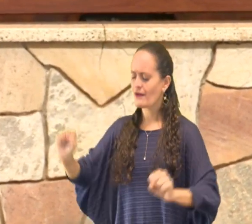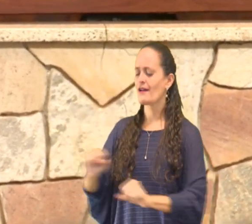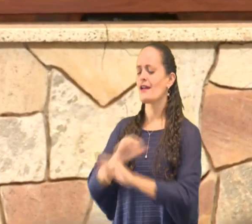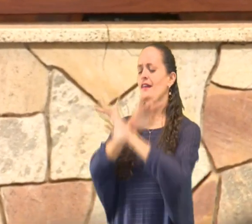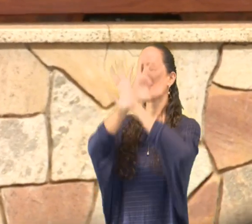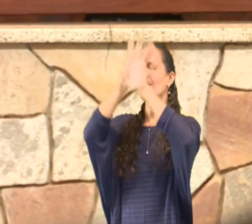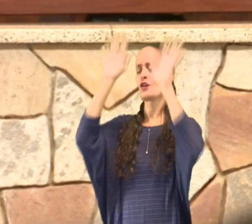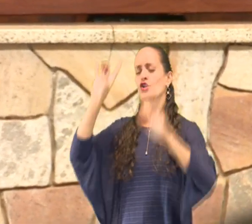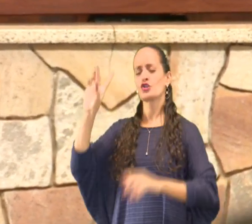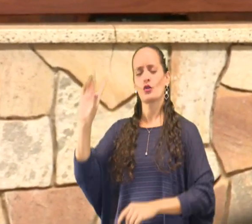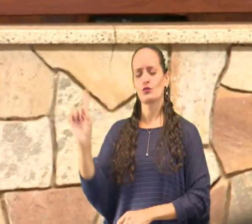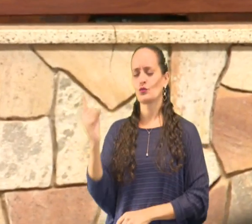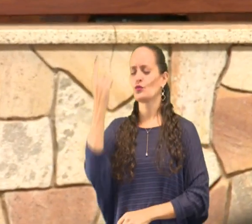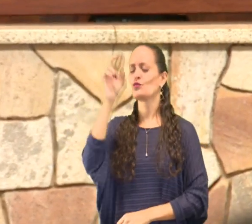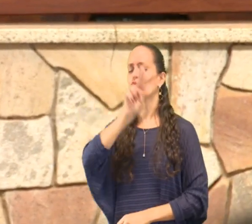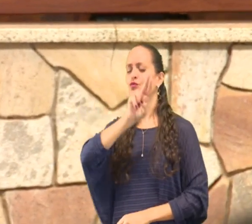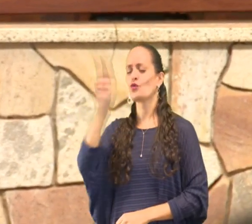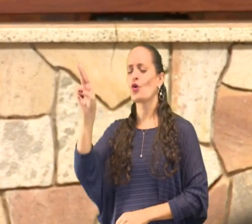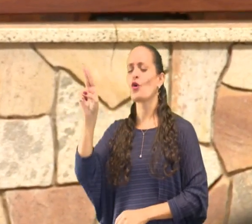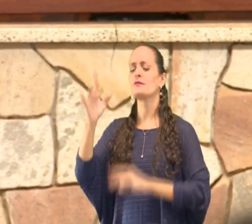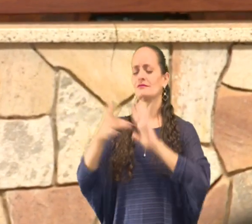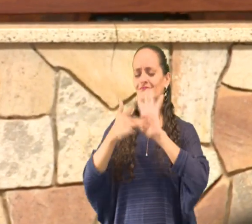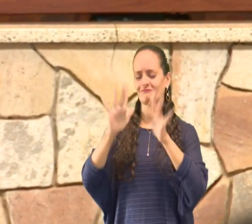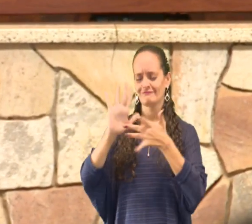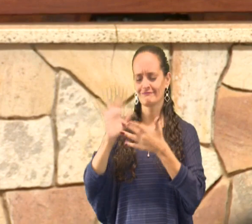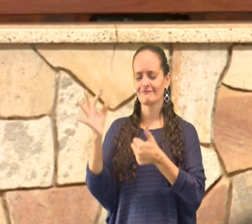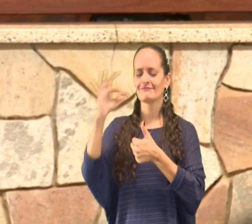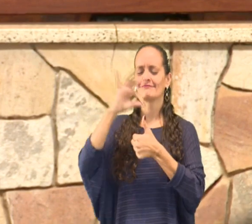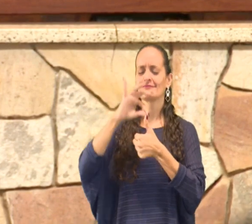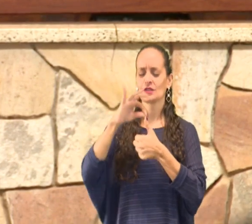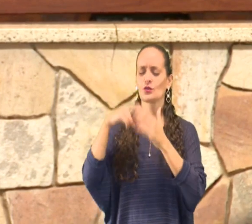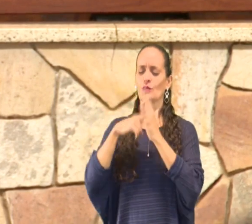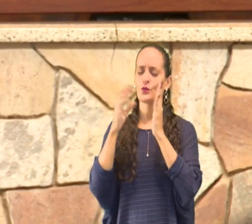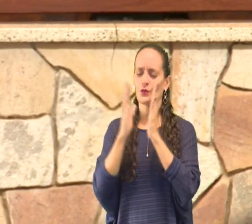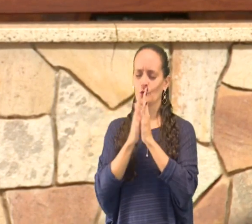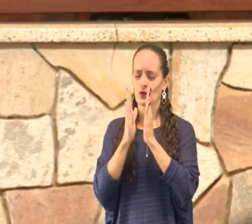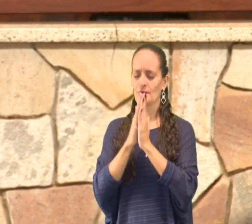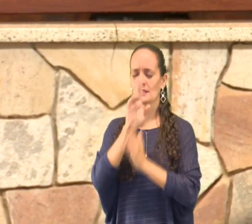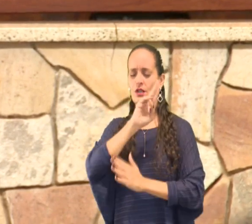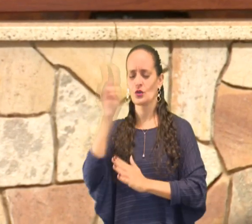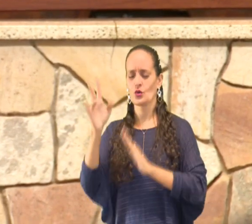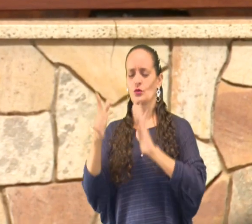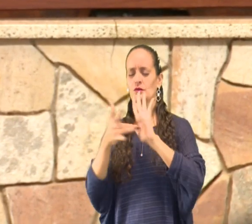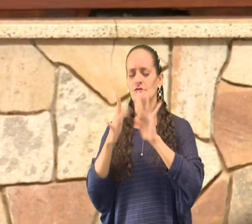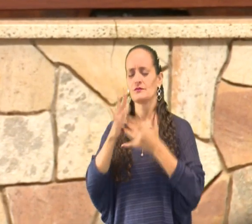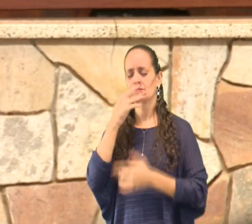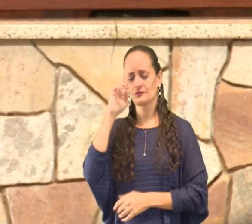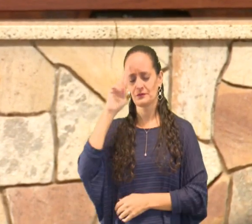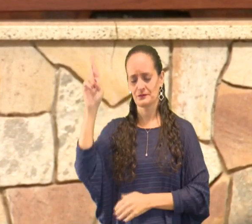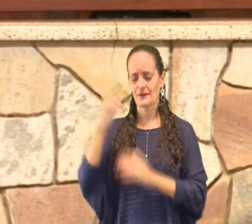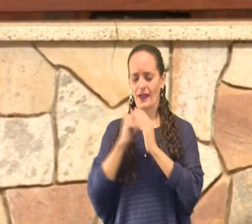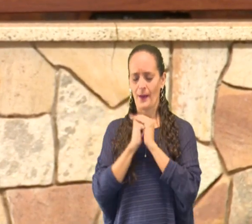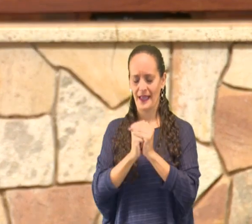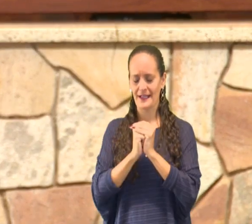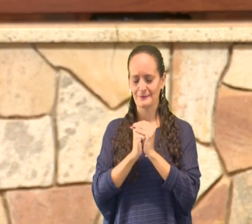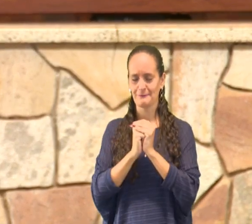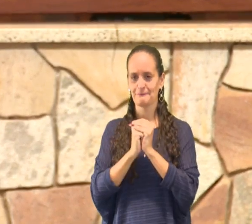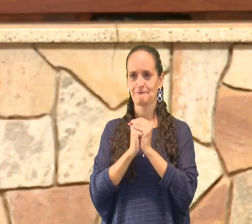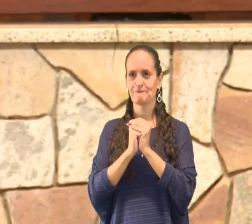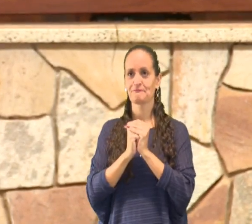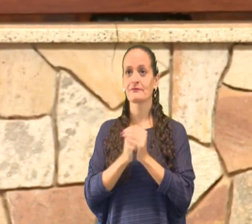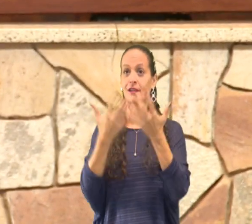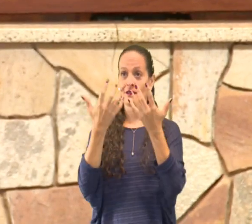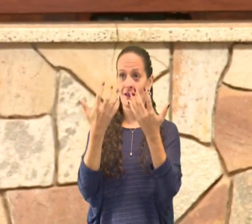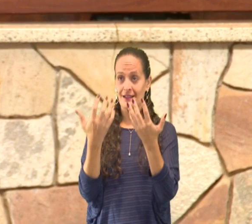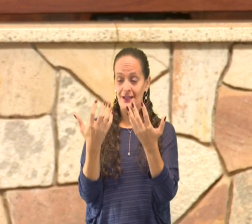glória apenas ao nome de Cristo Jesus, é a oração que nós fazemos em nome do Senhor. Amém. Vamos